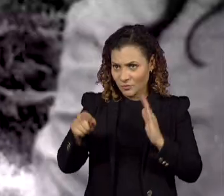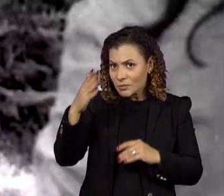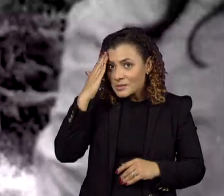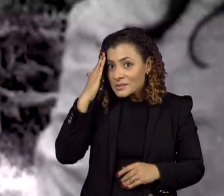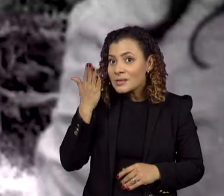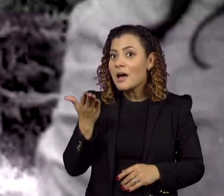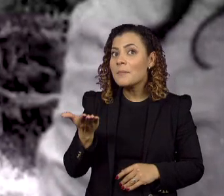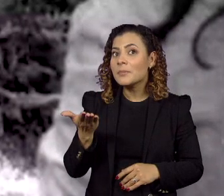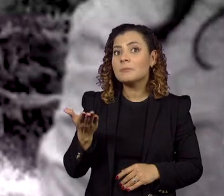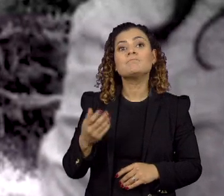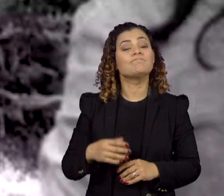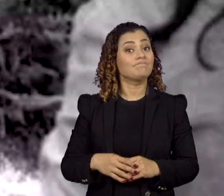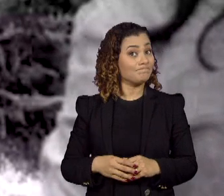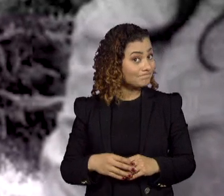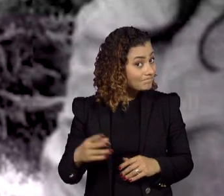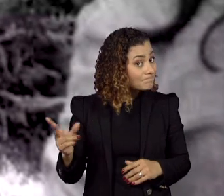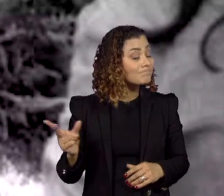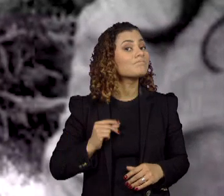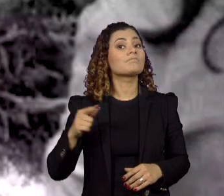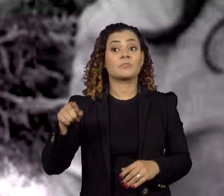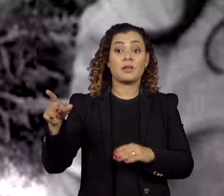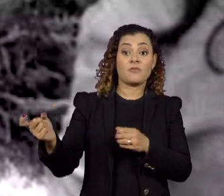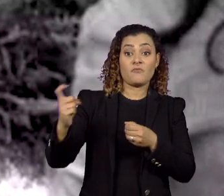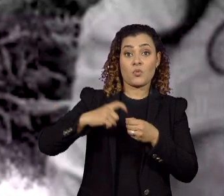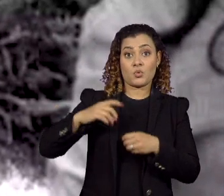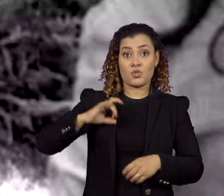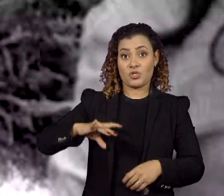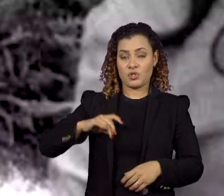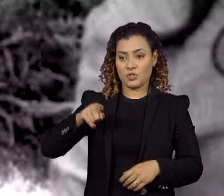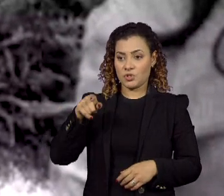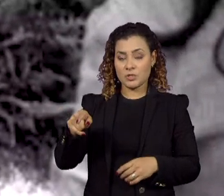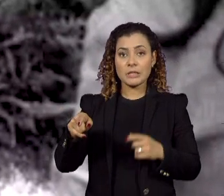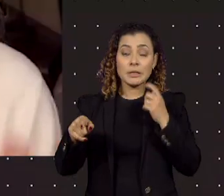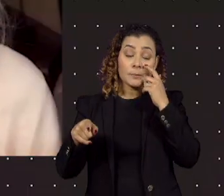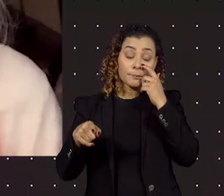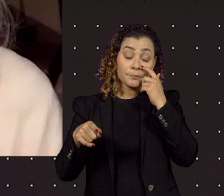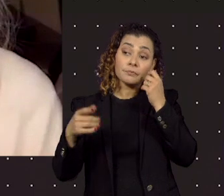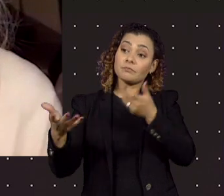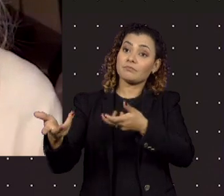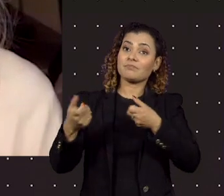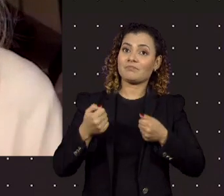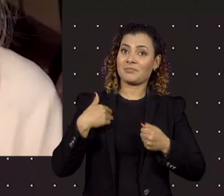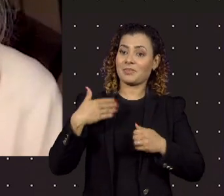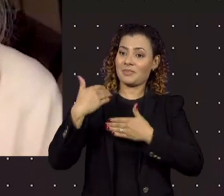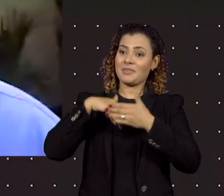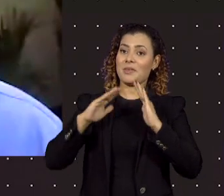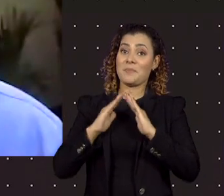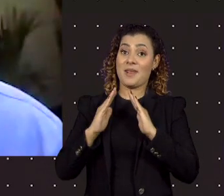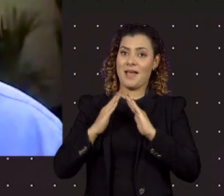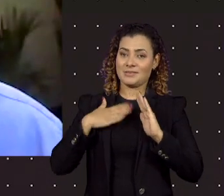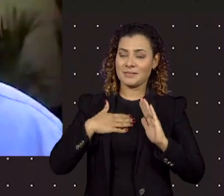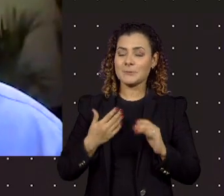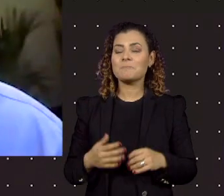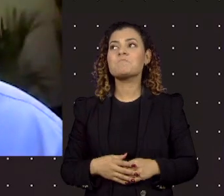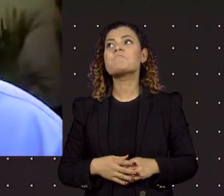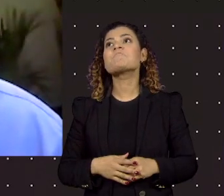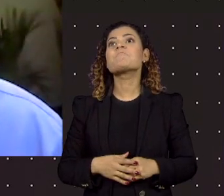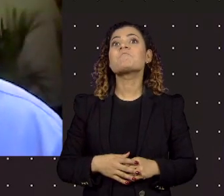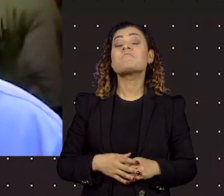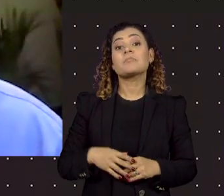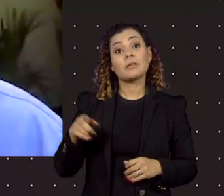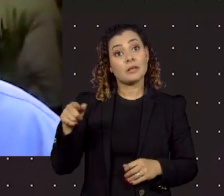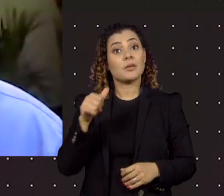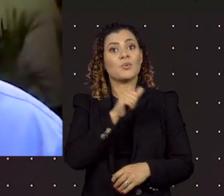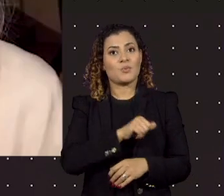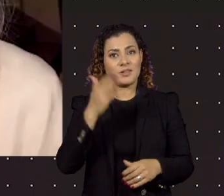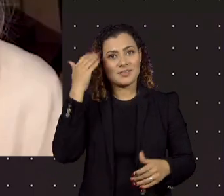sabe. Ele voltando do Chile, nós o recebemos em casa. E você sabe, no Rio,